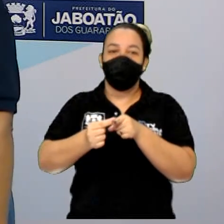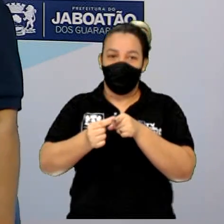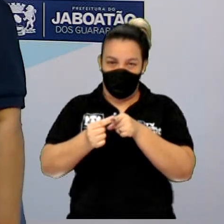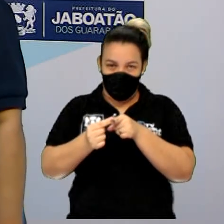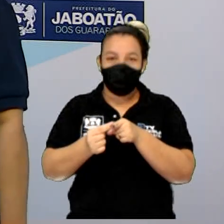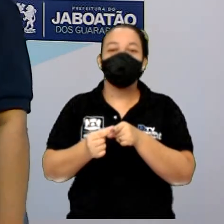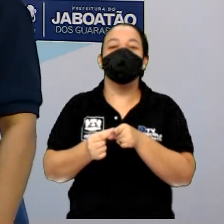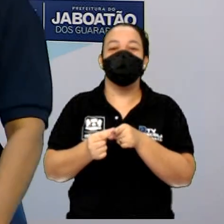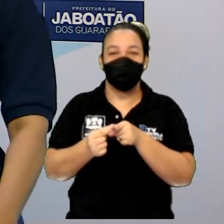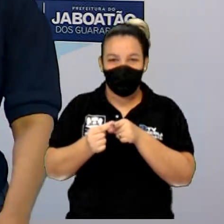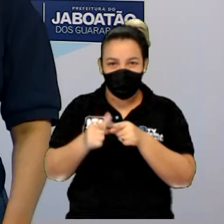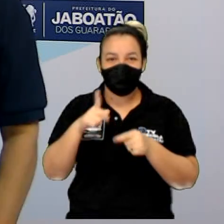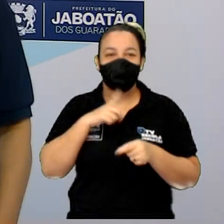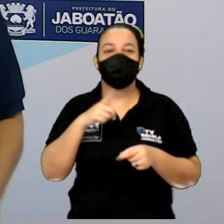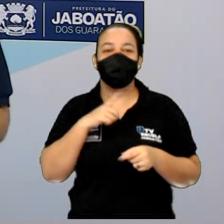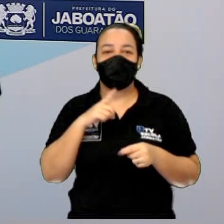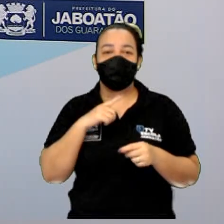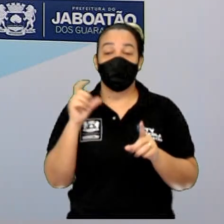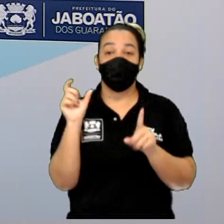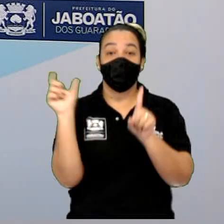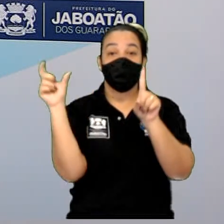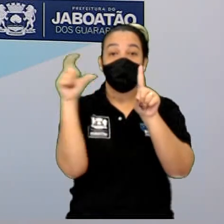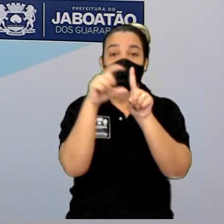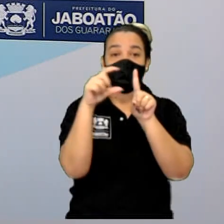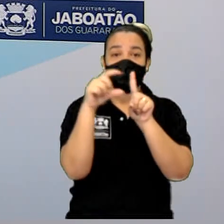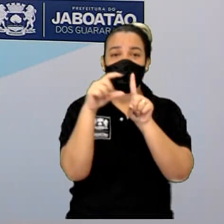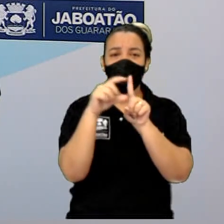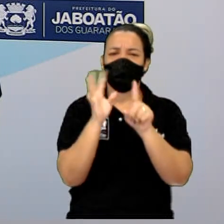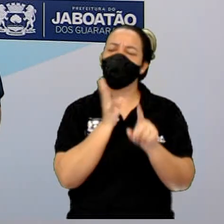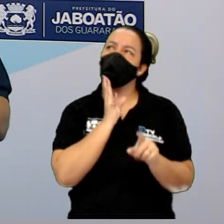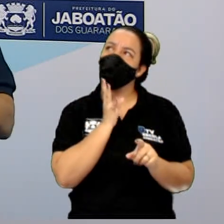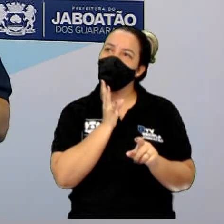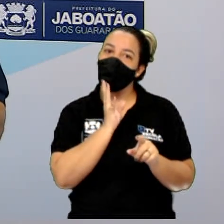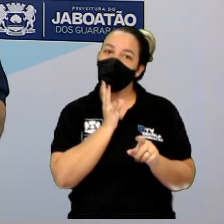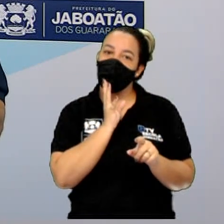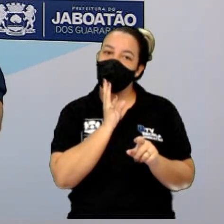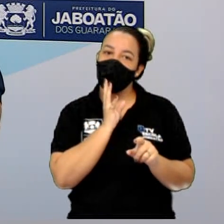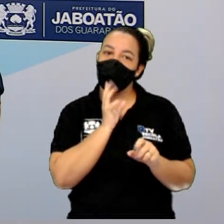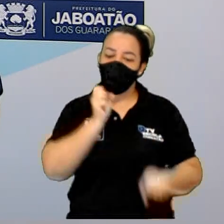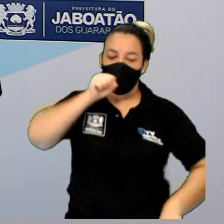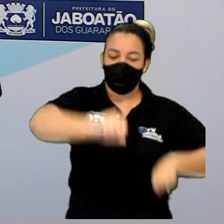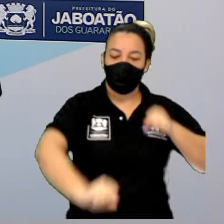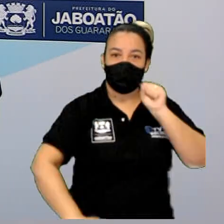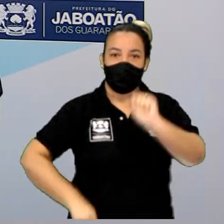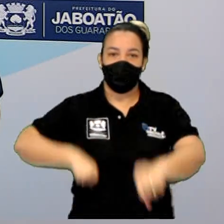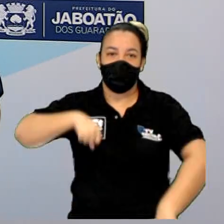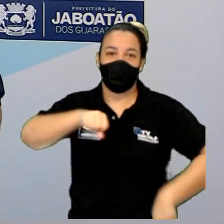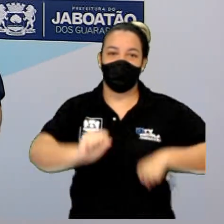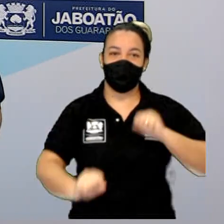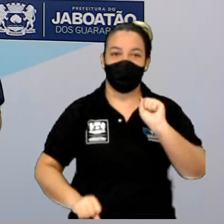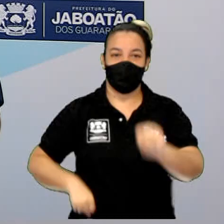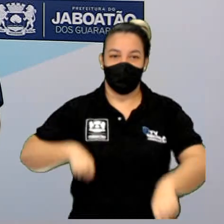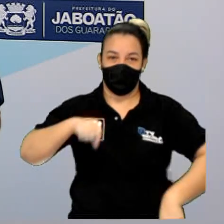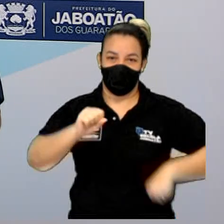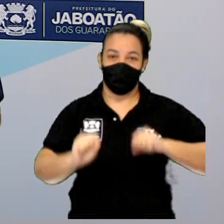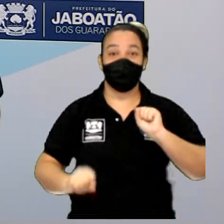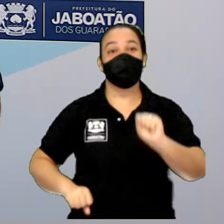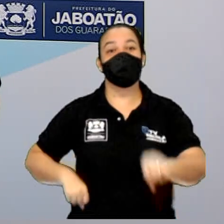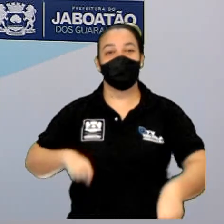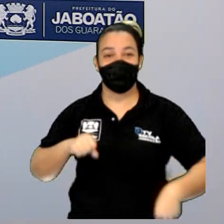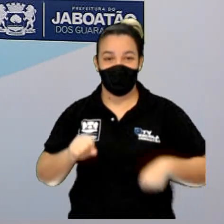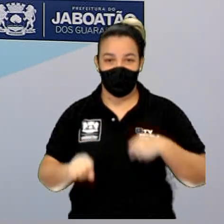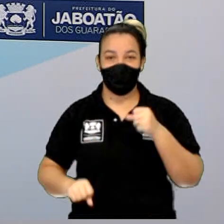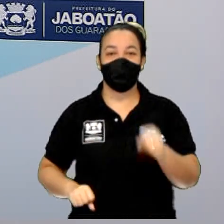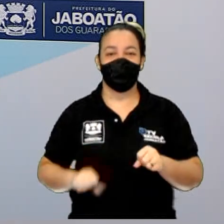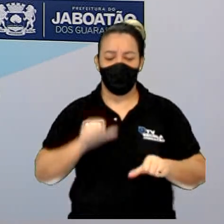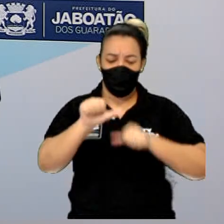da classe social, uma palavra bem conhecida, a palavra bicicleta, alguns chamam bicicleta. Troca o